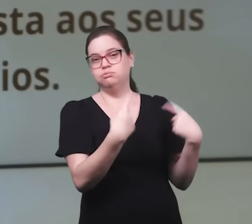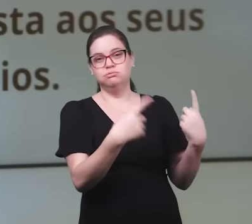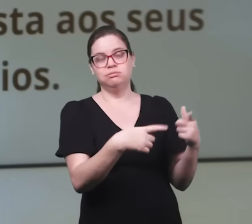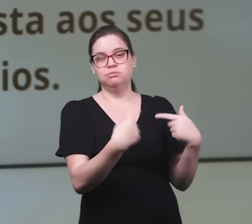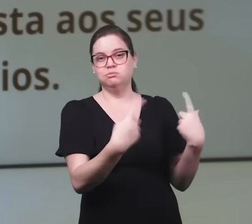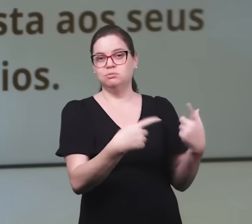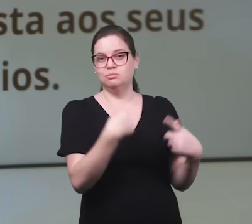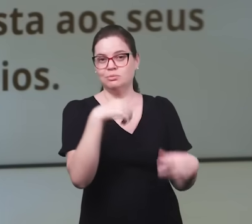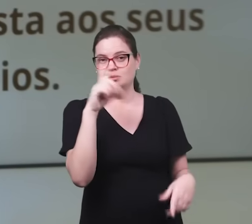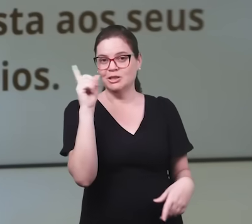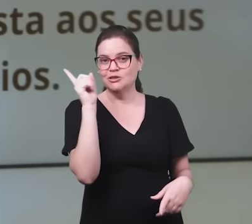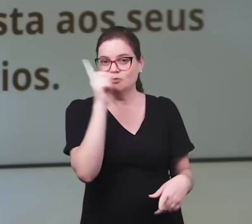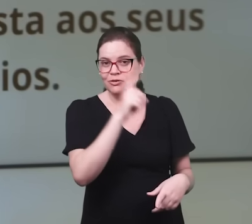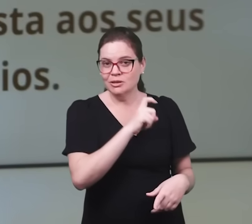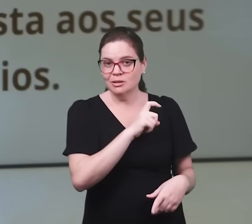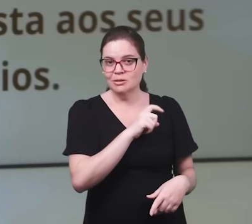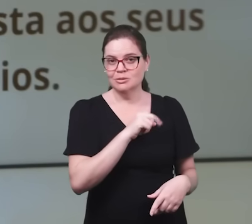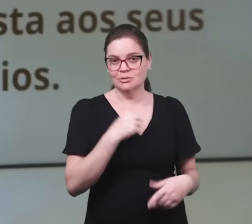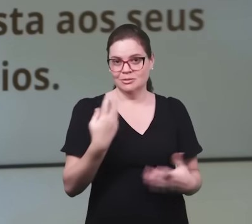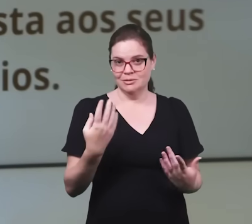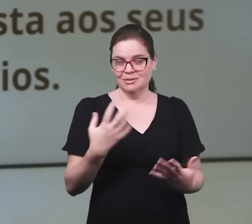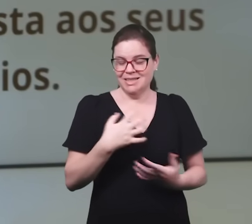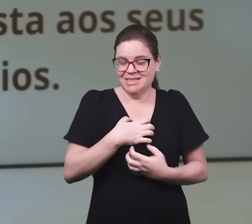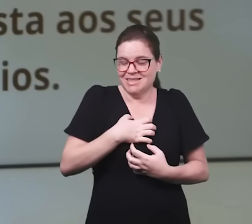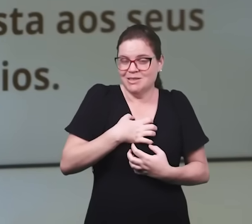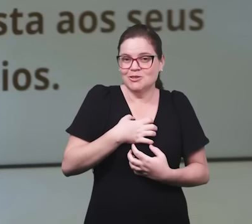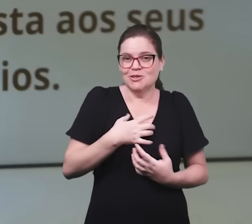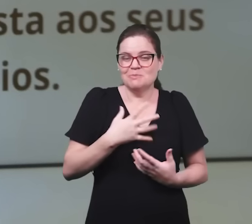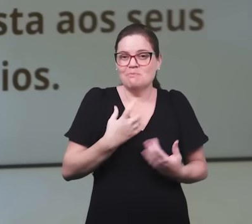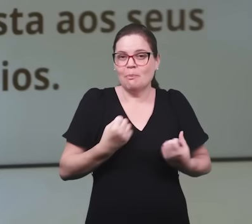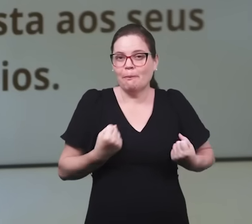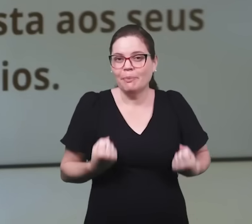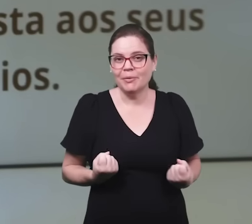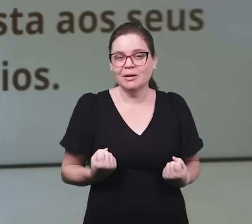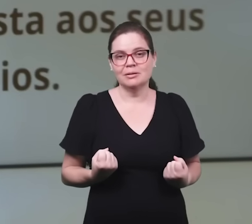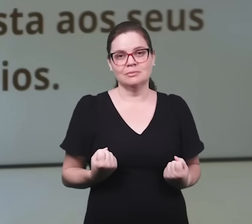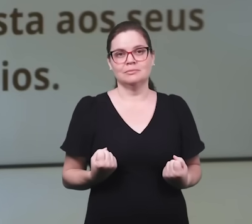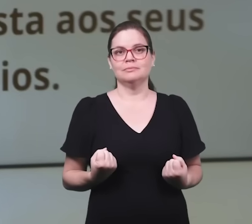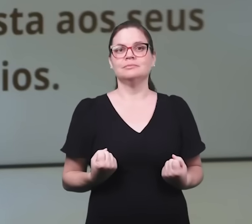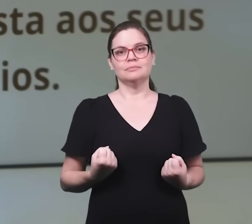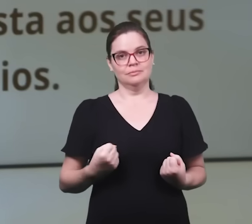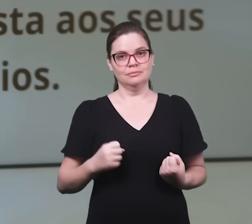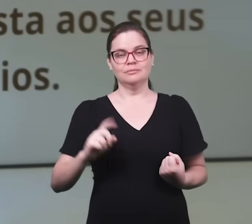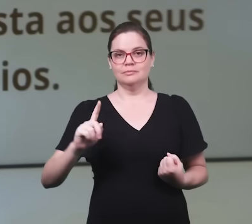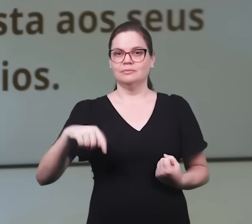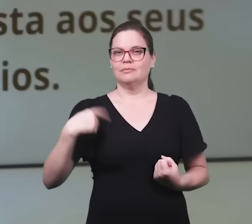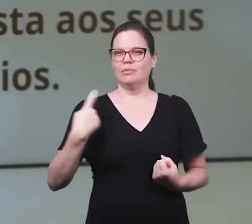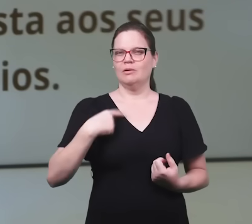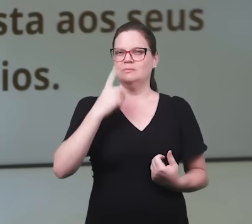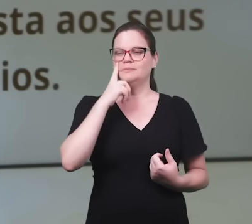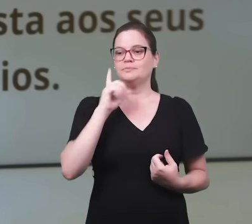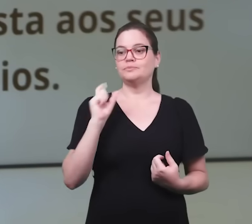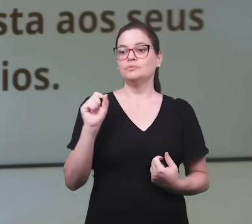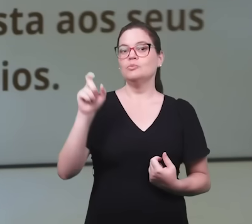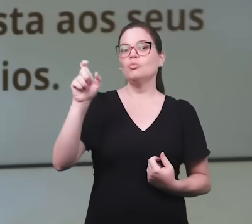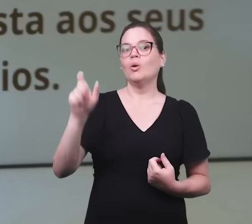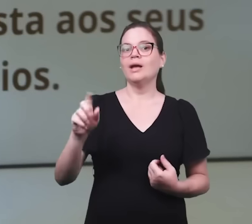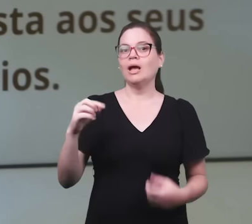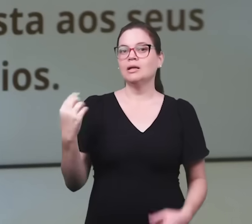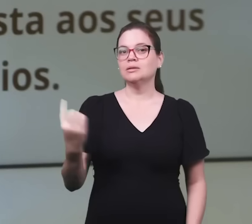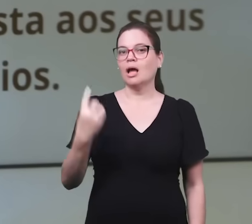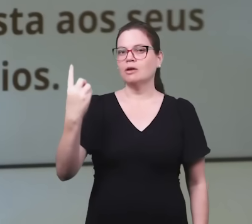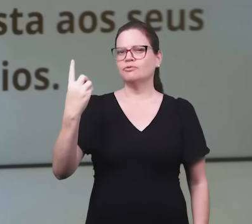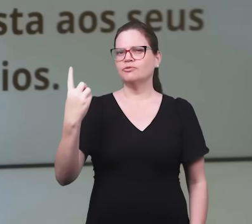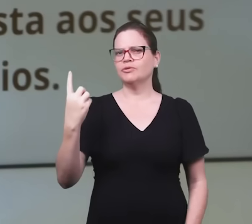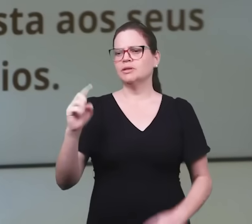maneira muito forte, muito grande. Nós vamos ver o que Davi